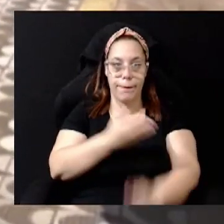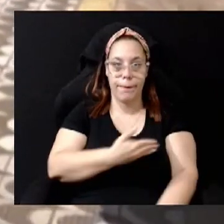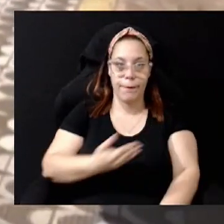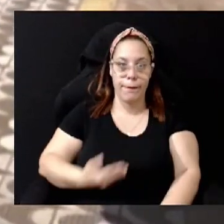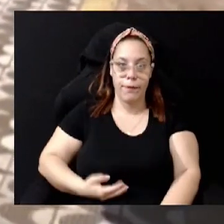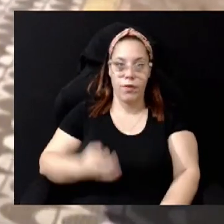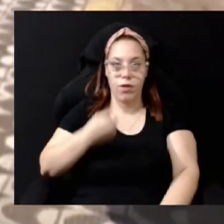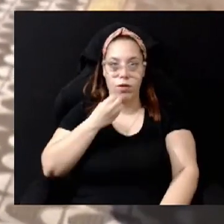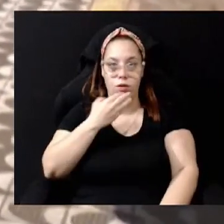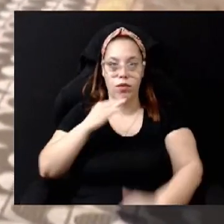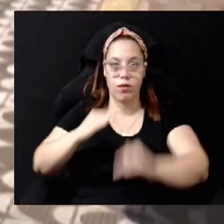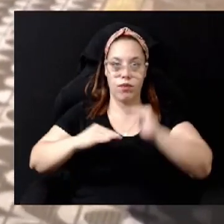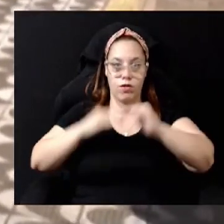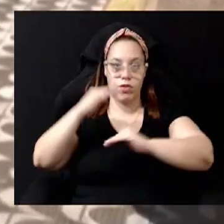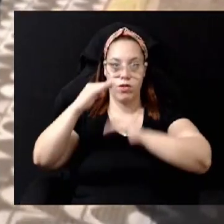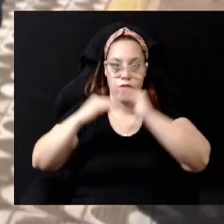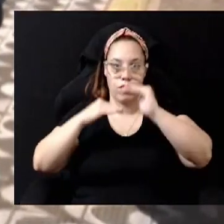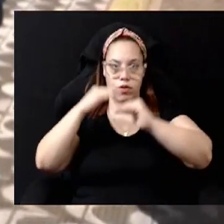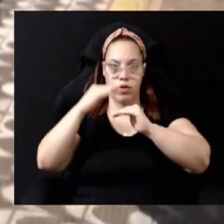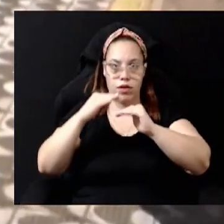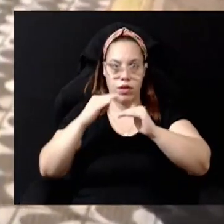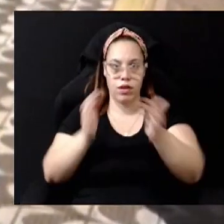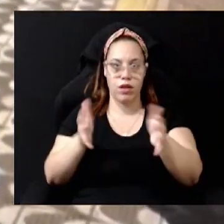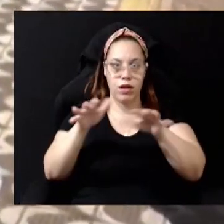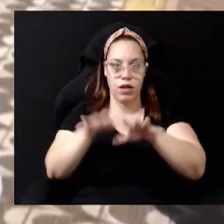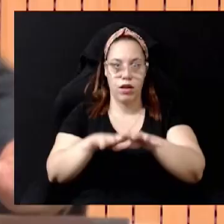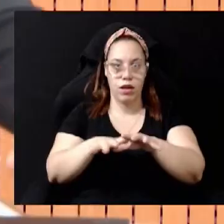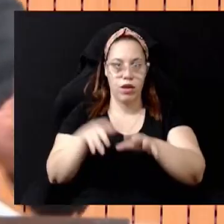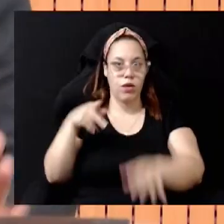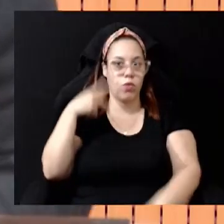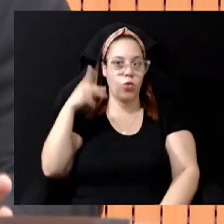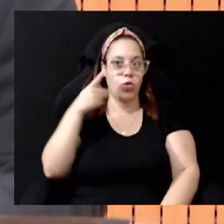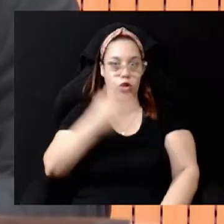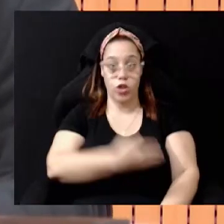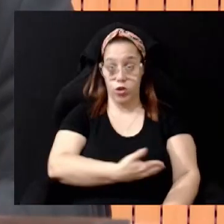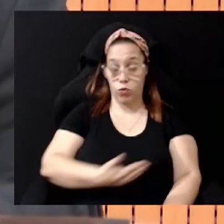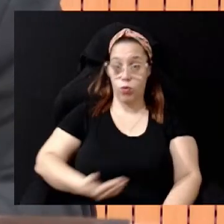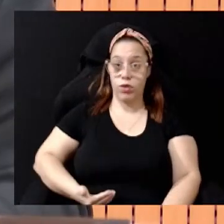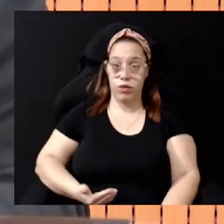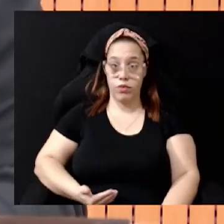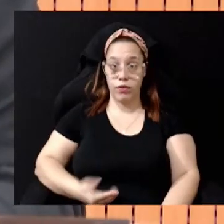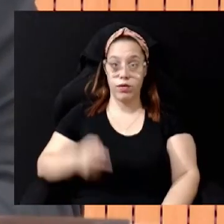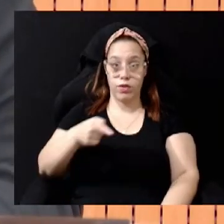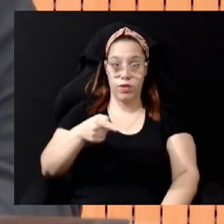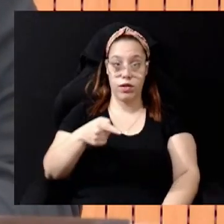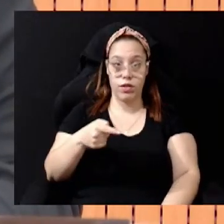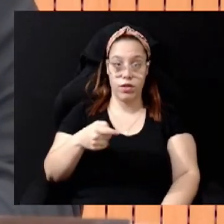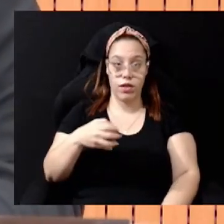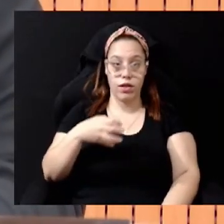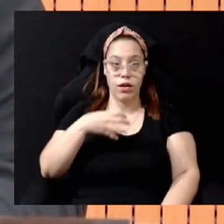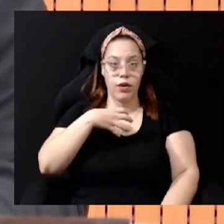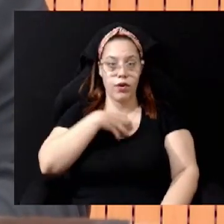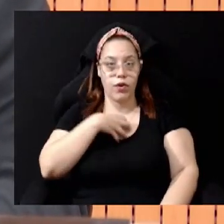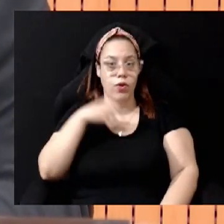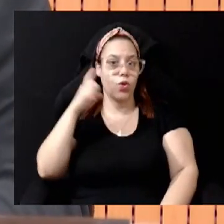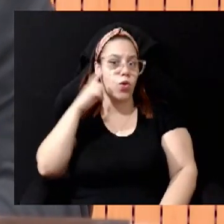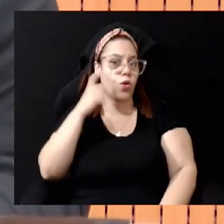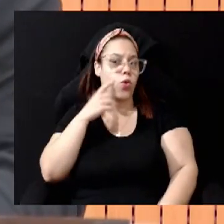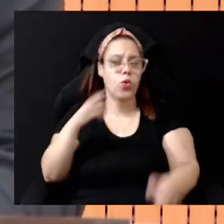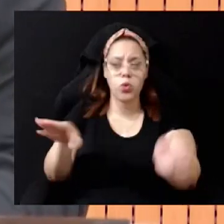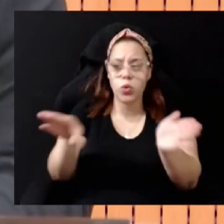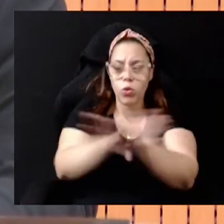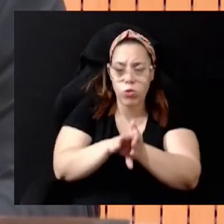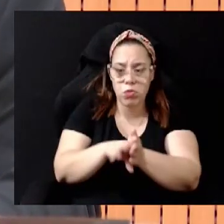desenvolver habilidades para a implementação de políticas públicas. É só para a gente sentir como é que um surdo, quando chega num lugar, não tem